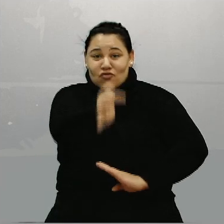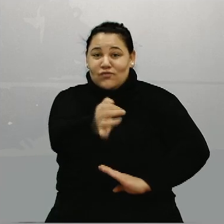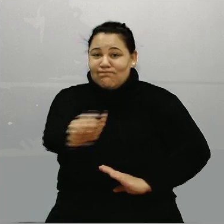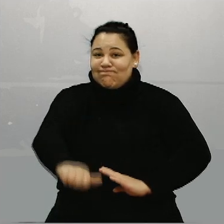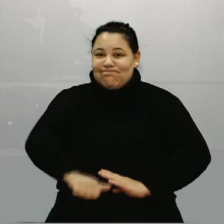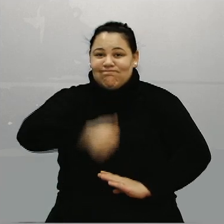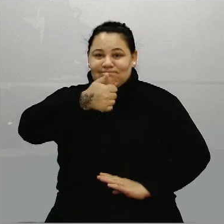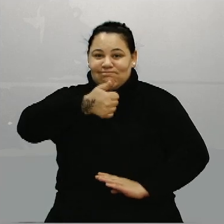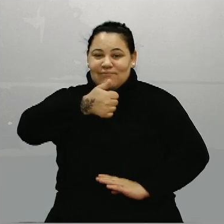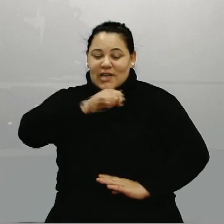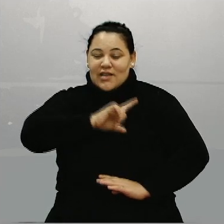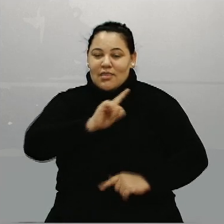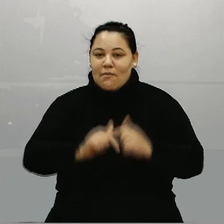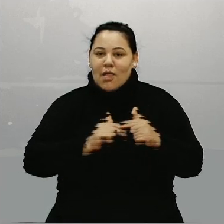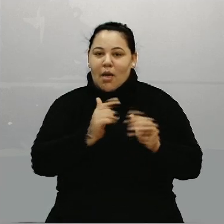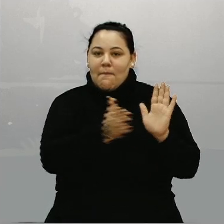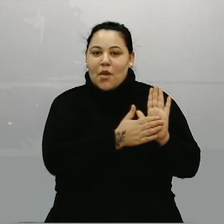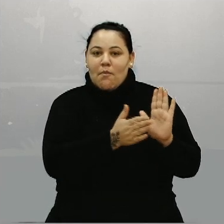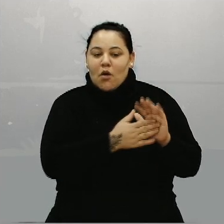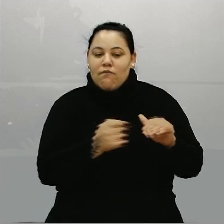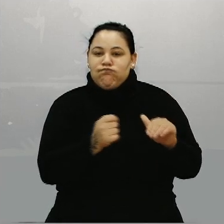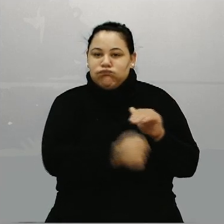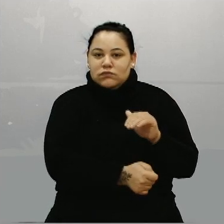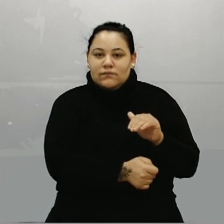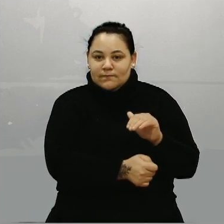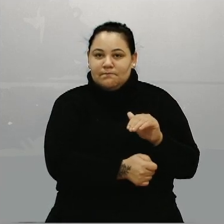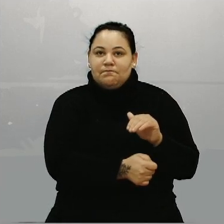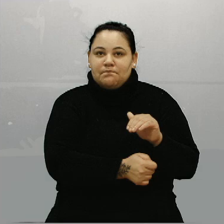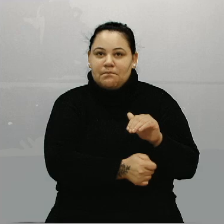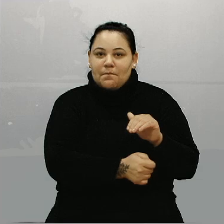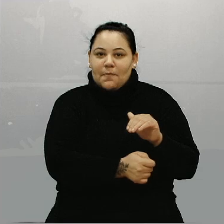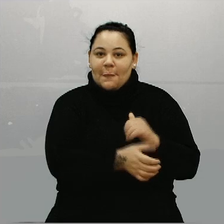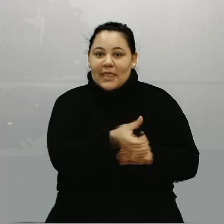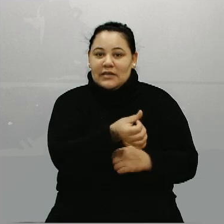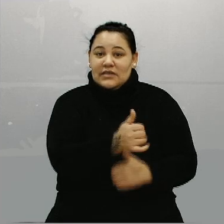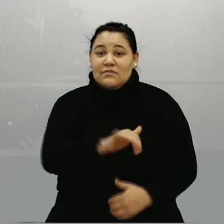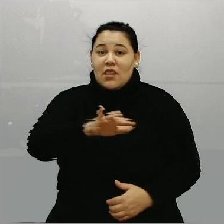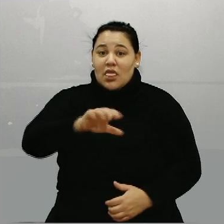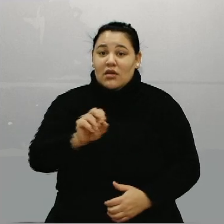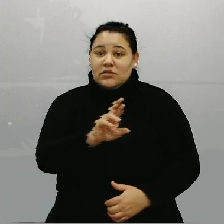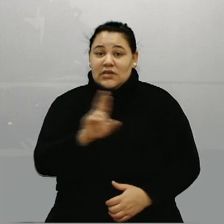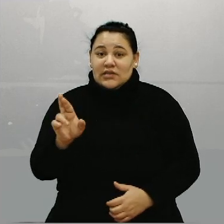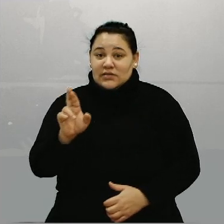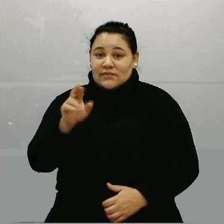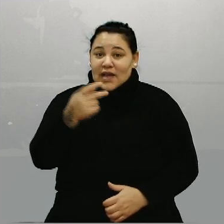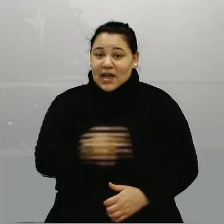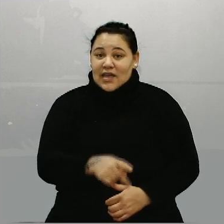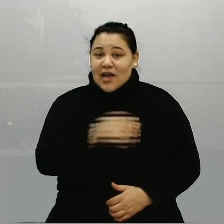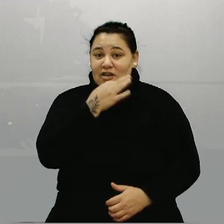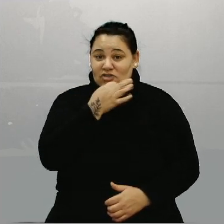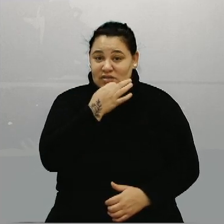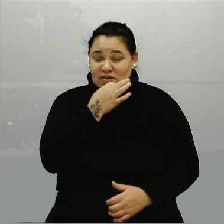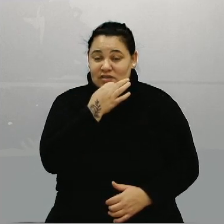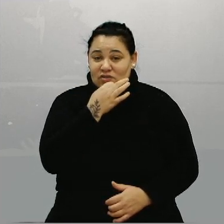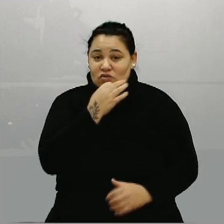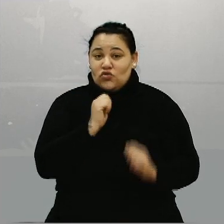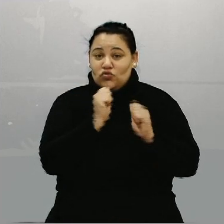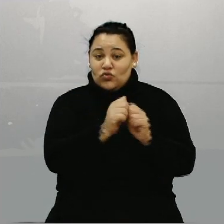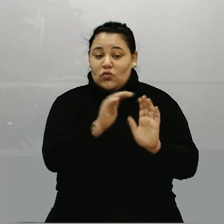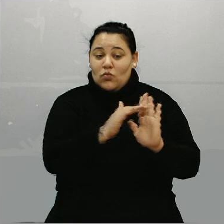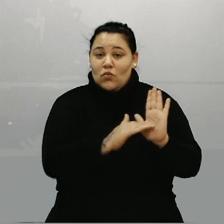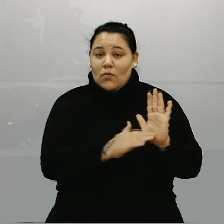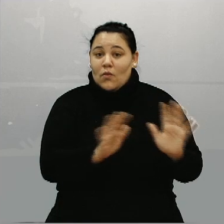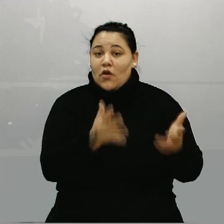a proposta de investimentos em torno de 6 milhões de reais para Caxias do Sul, através do Programa de Incentivo à